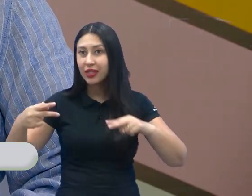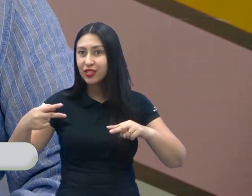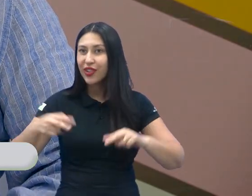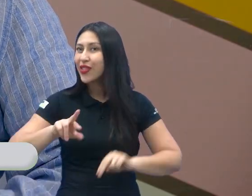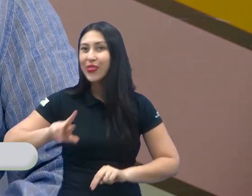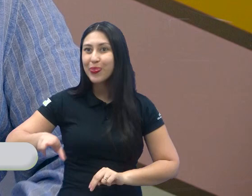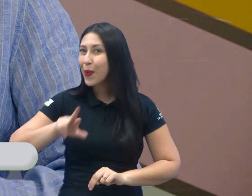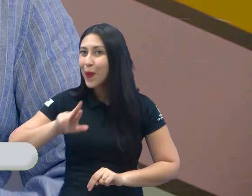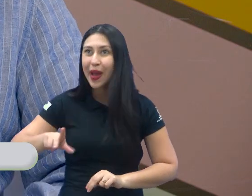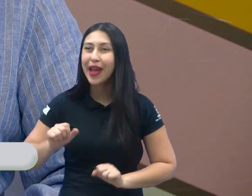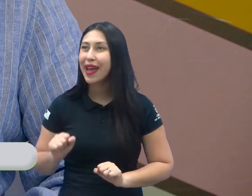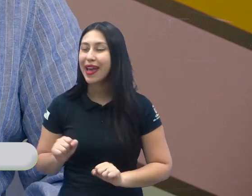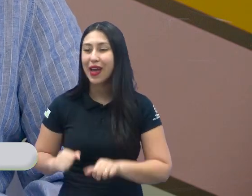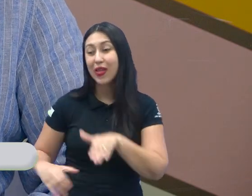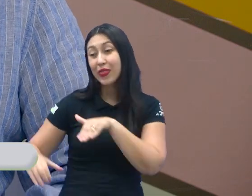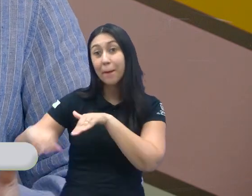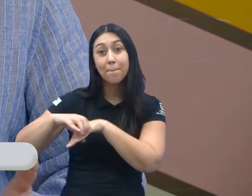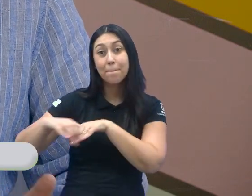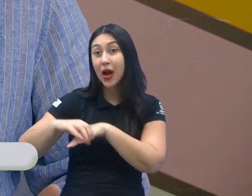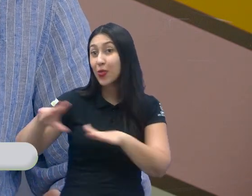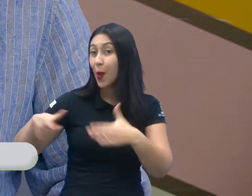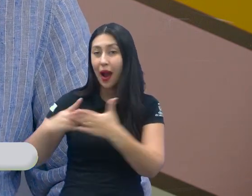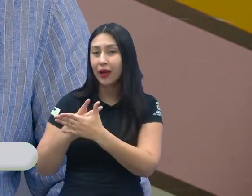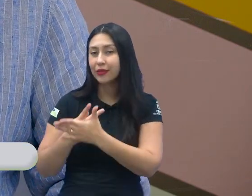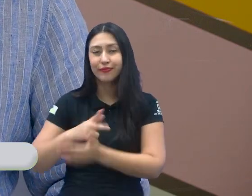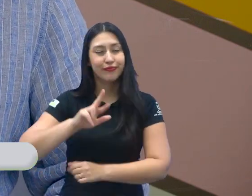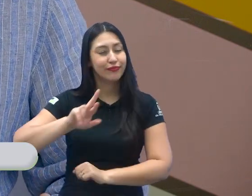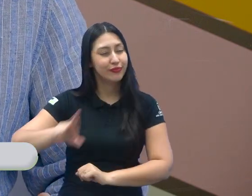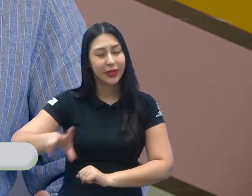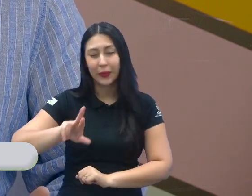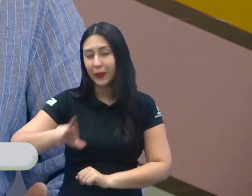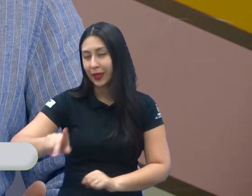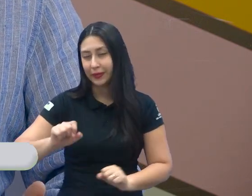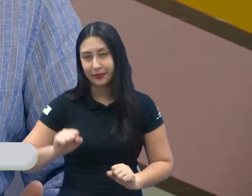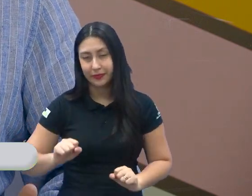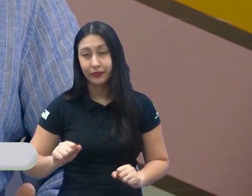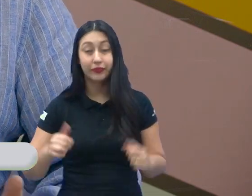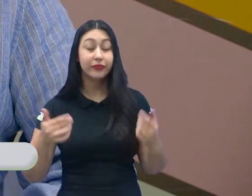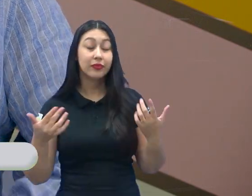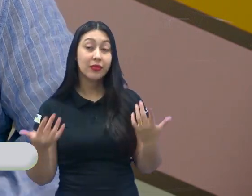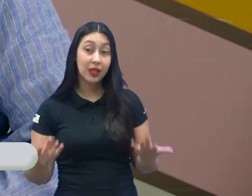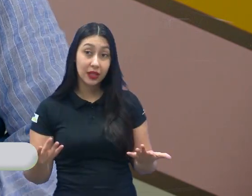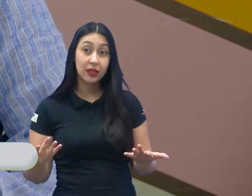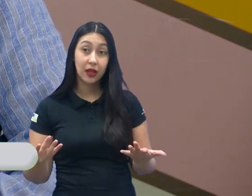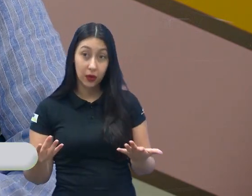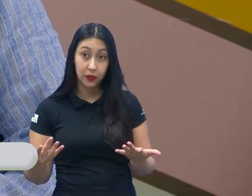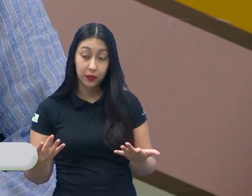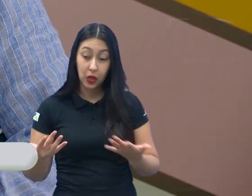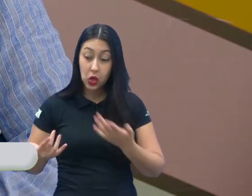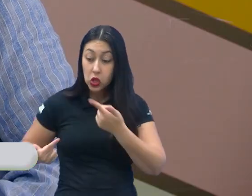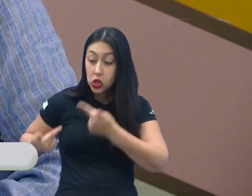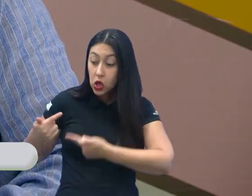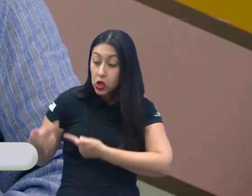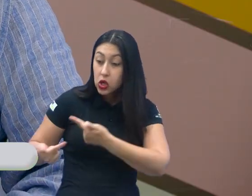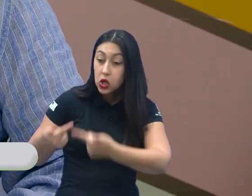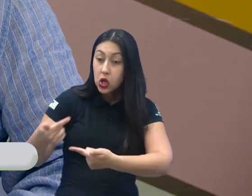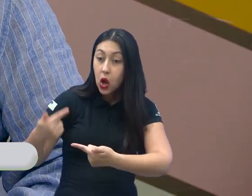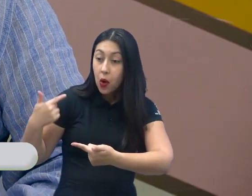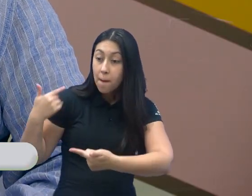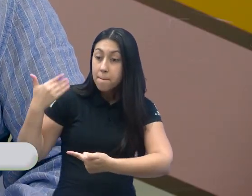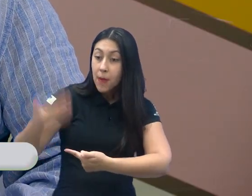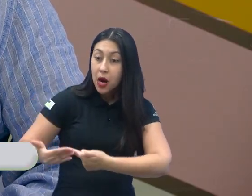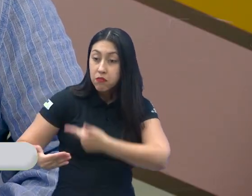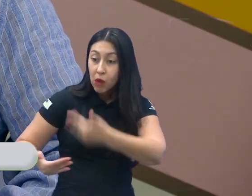inadequados que vai levar a essa deformidade. Então, a hereditariedade tem um fator muito